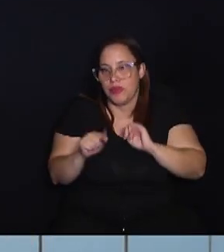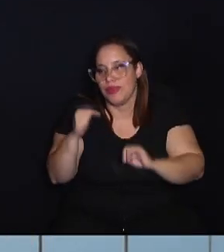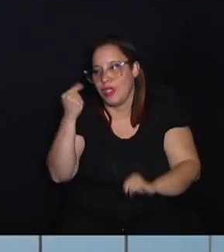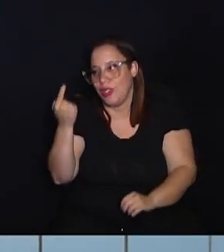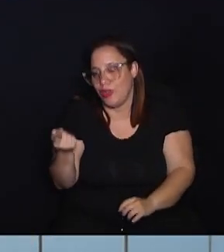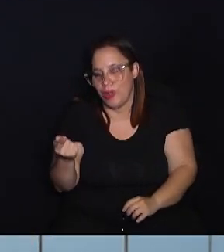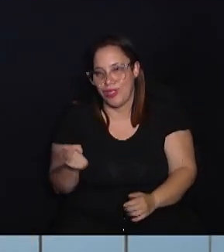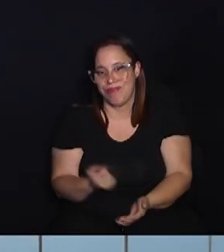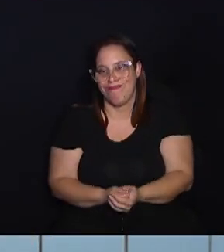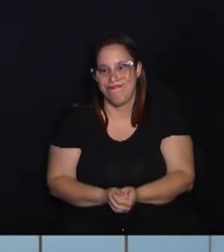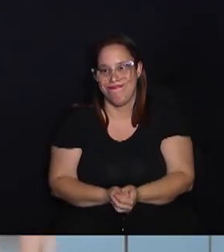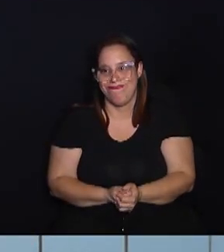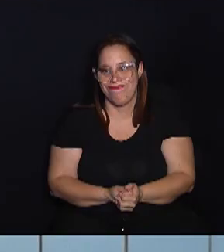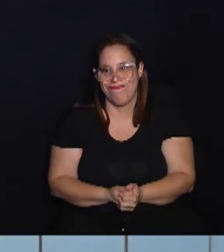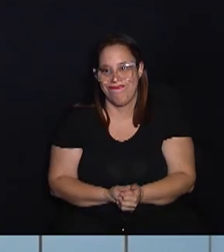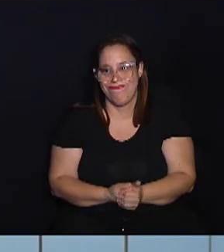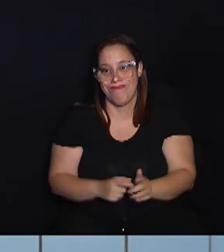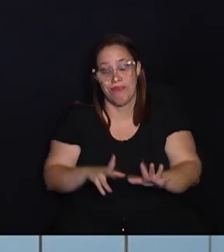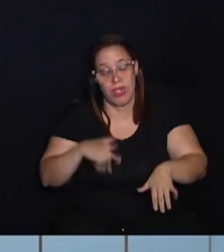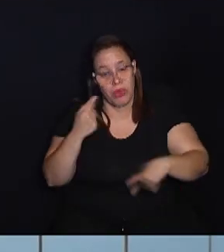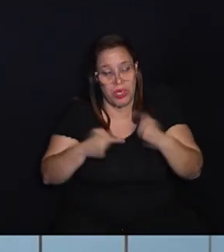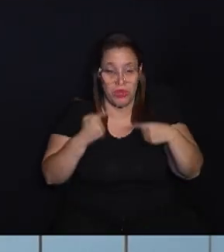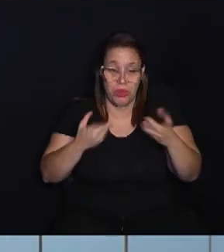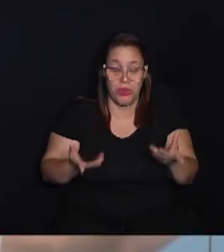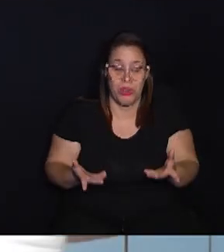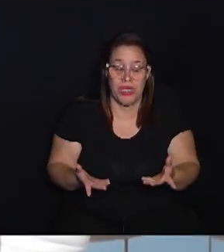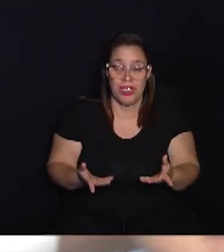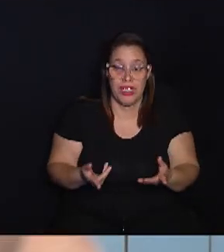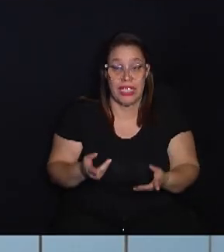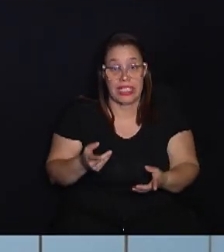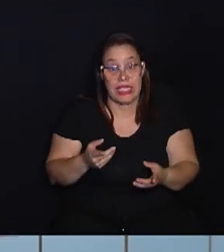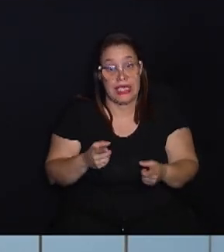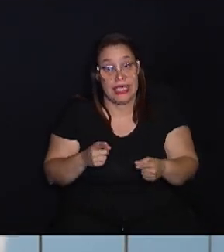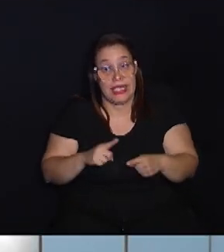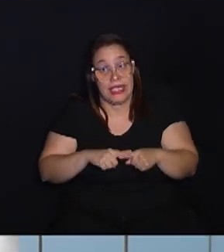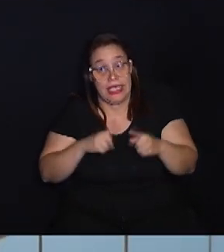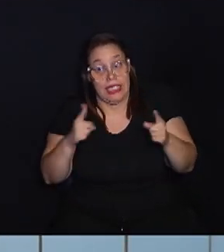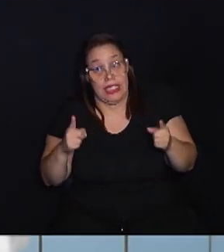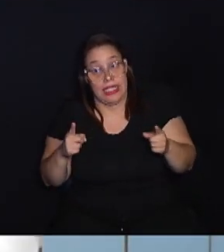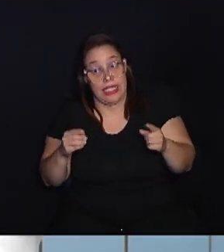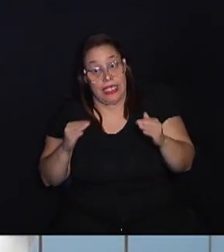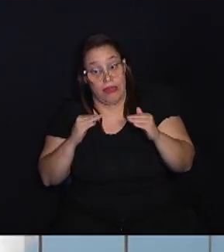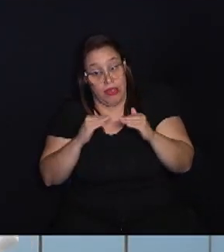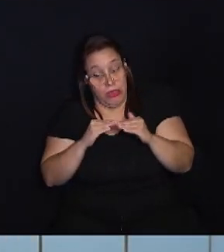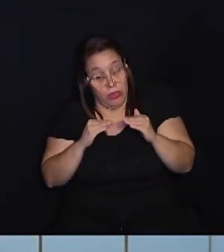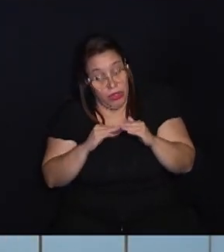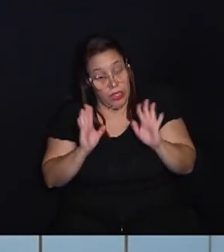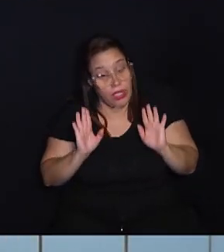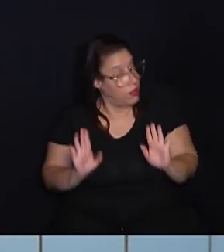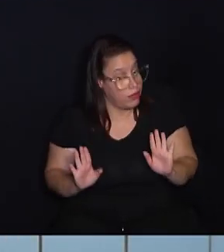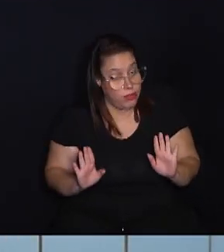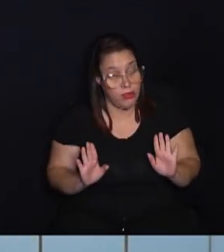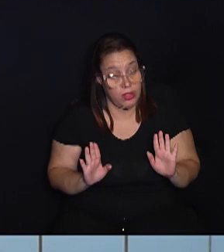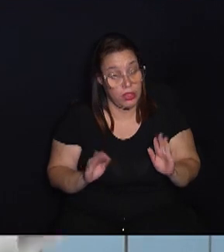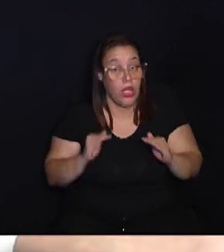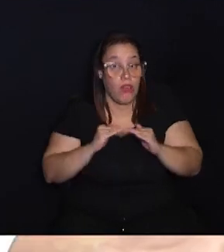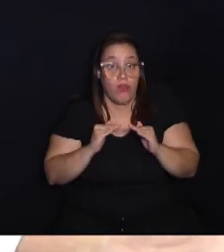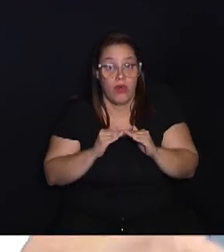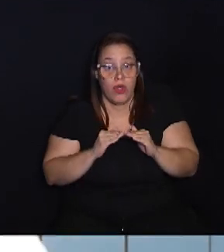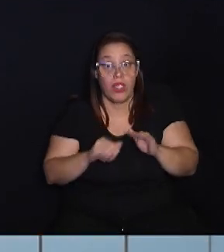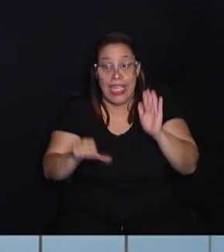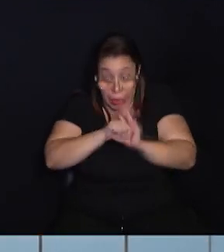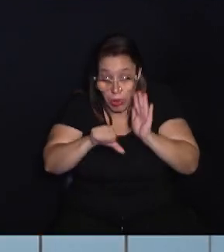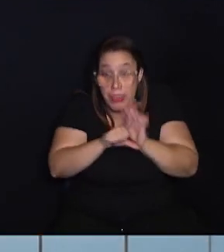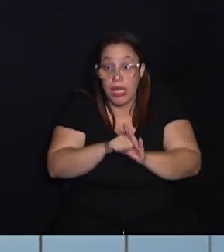outra, né? Isso acho que abre campo para outras discussões. Mas eu continuo favorável, assim, no sentido de... Favorável, assim... Tem que